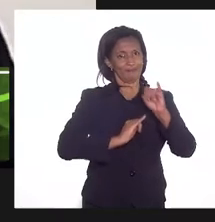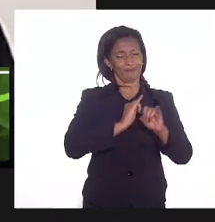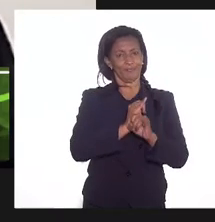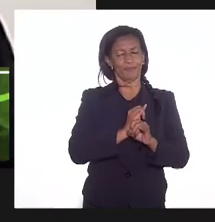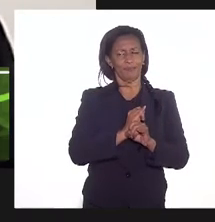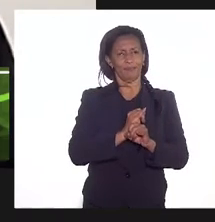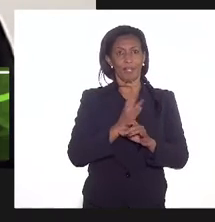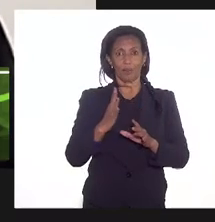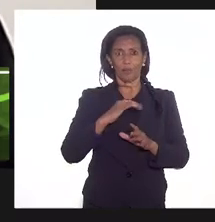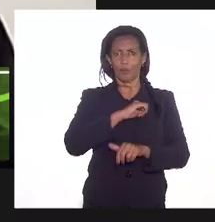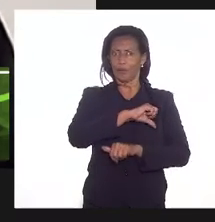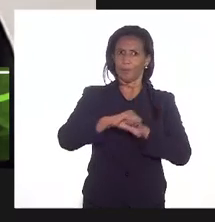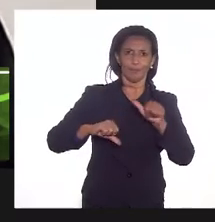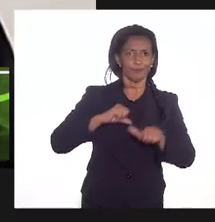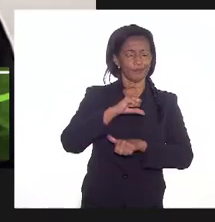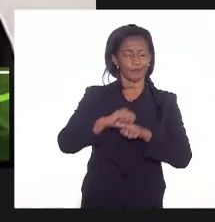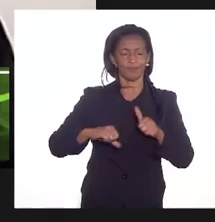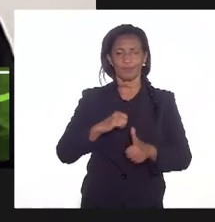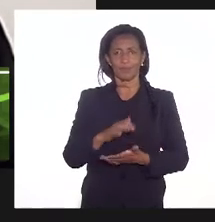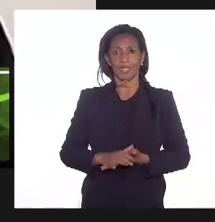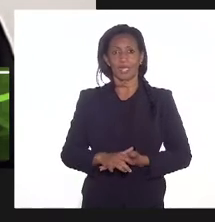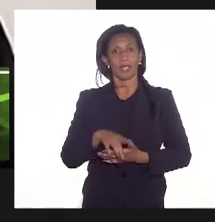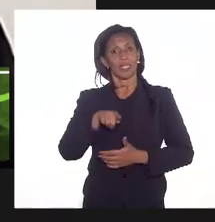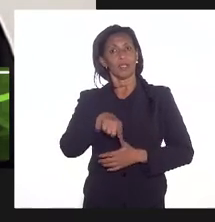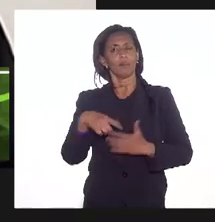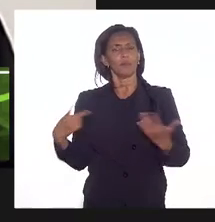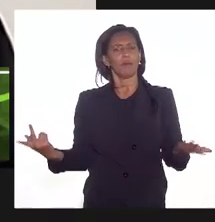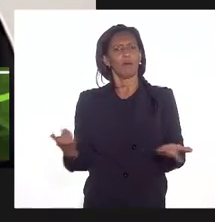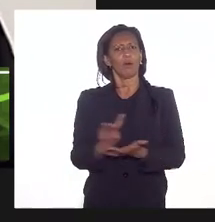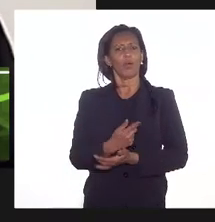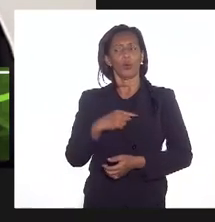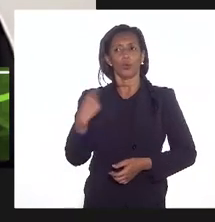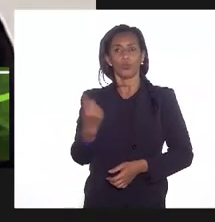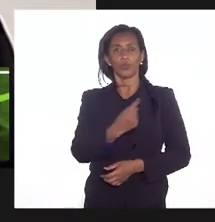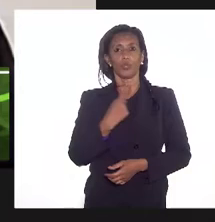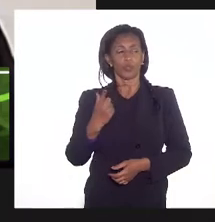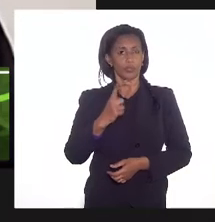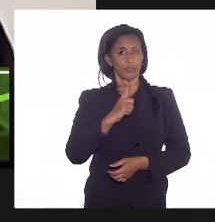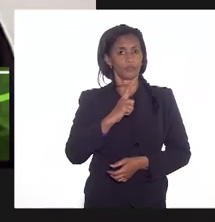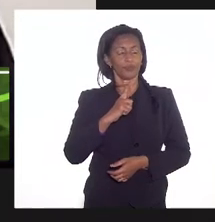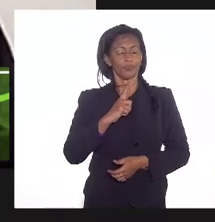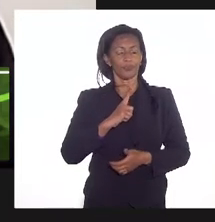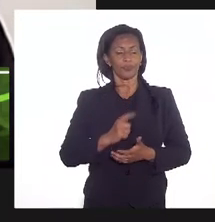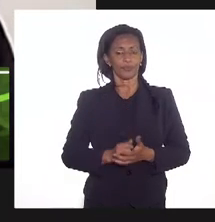e para isso nós tivemos que